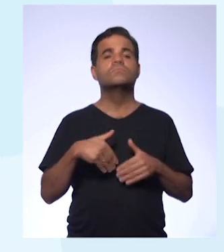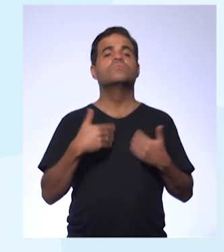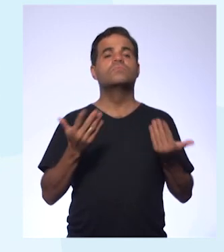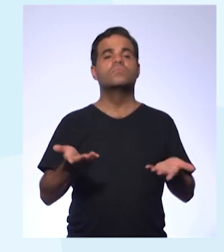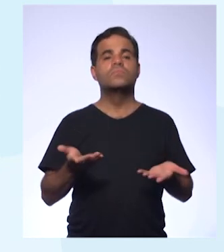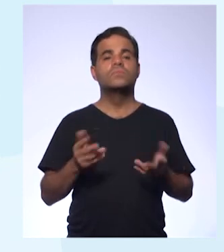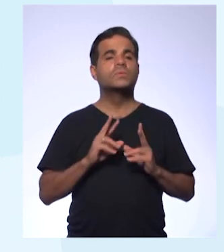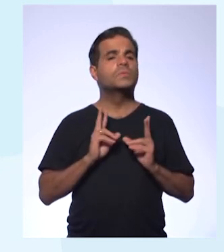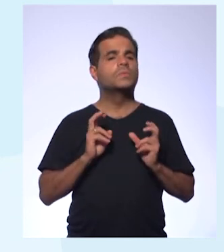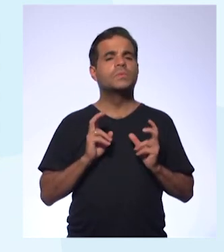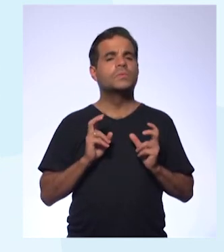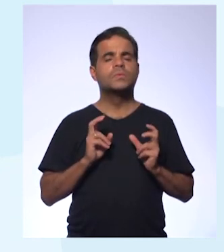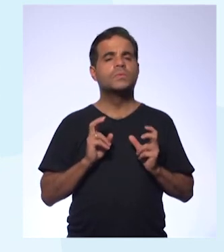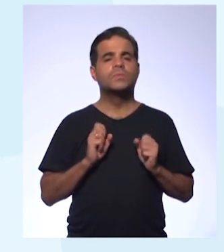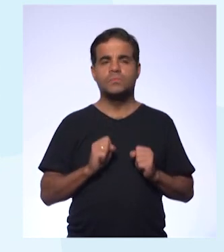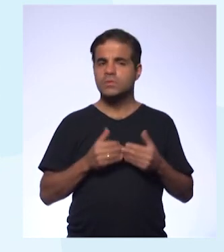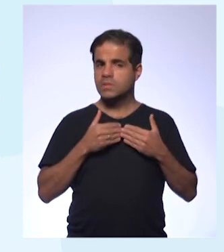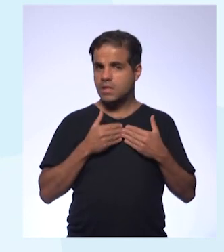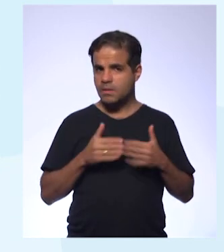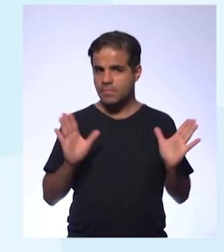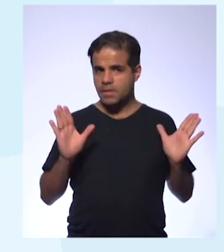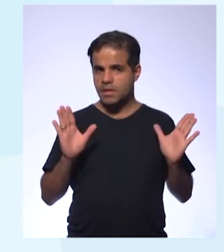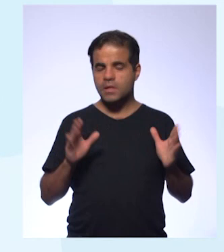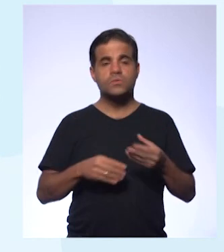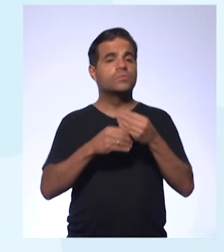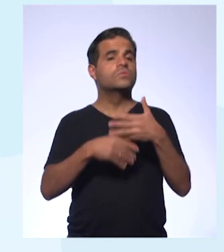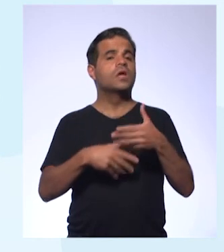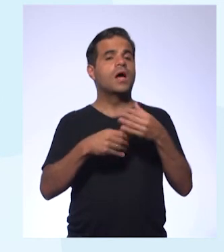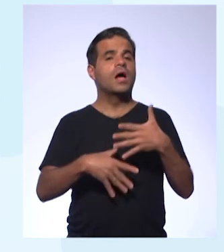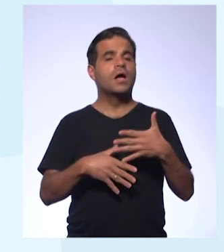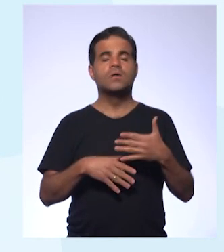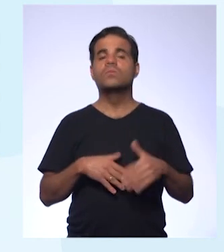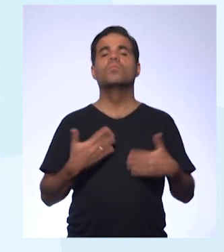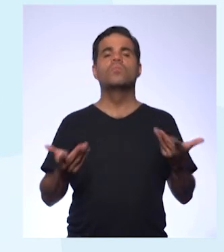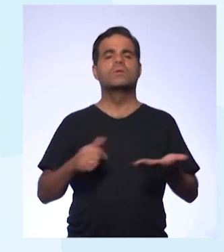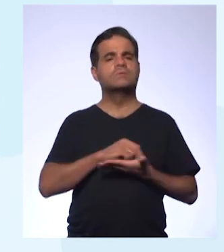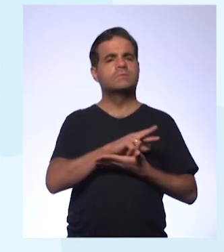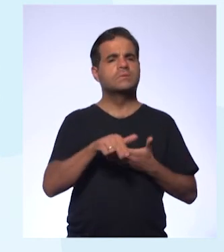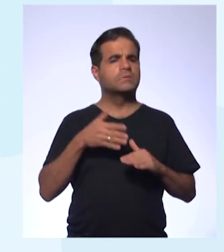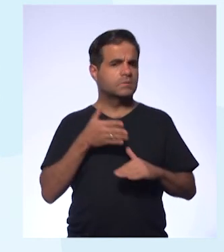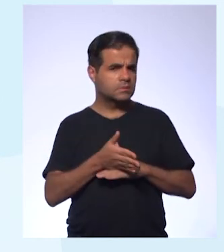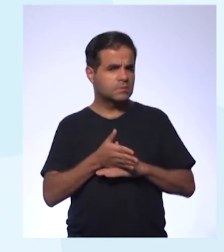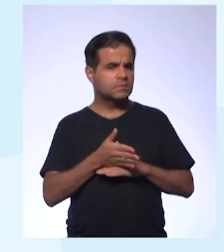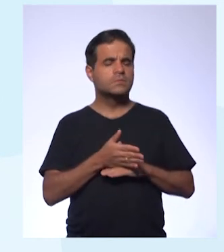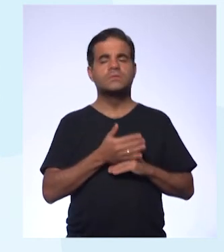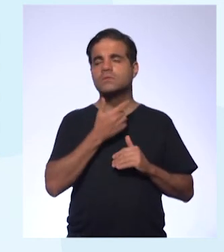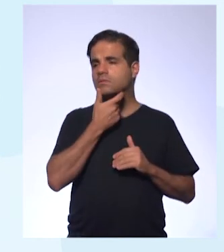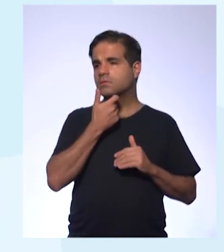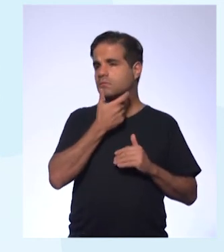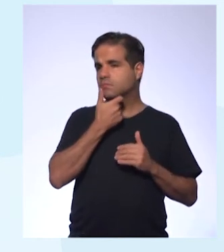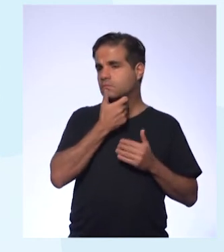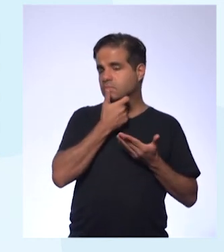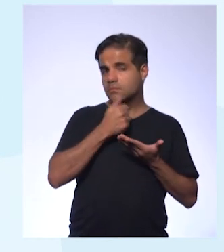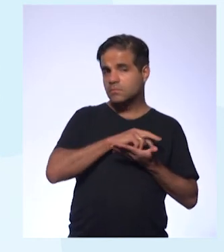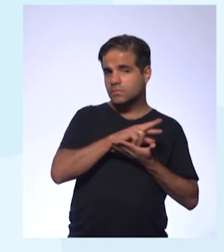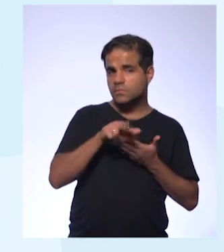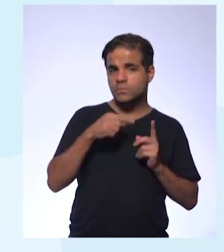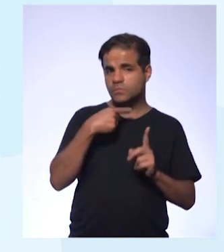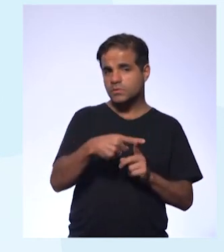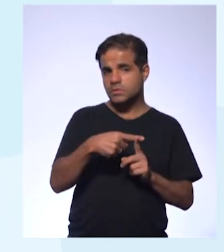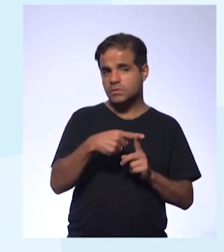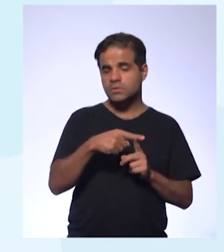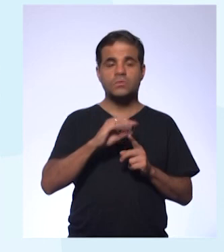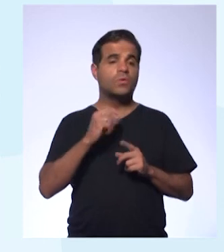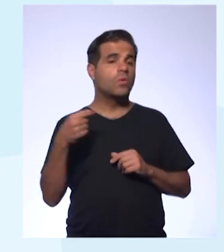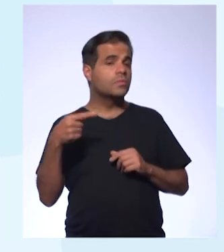são os aspectos? Pode deixar aberto o chat. Quais são os aspectos que predominam na resenha, positivos